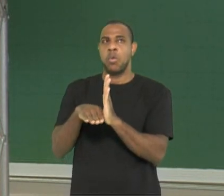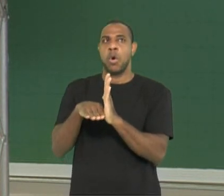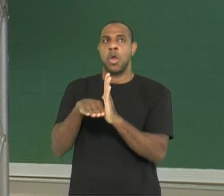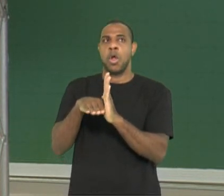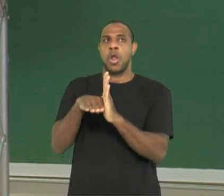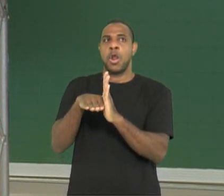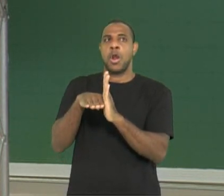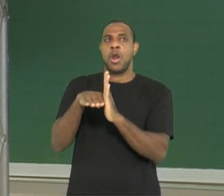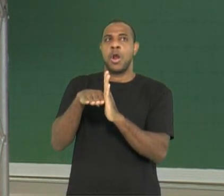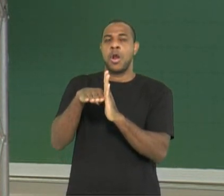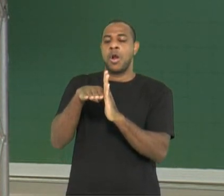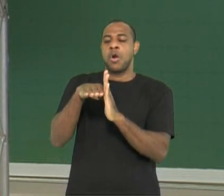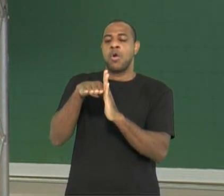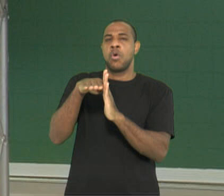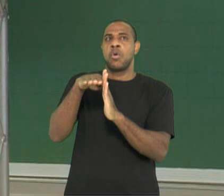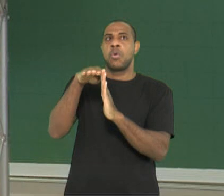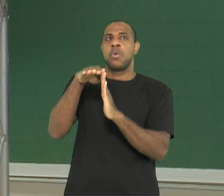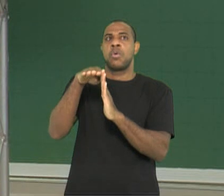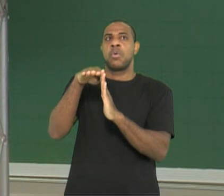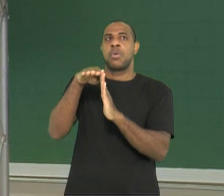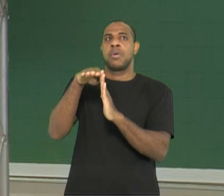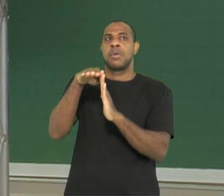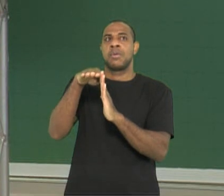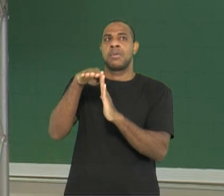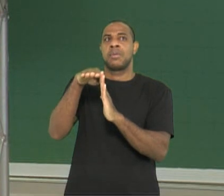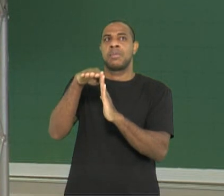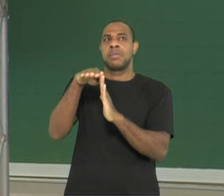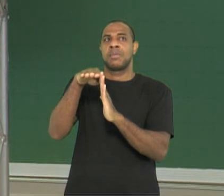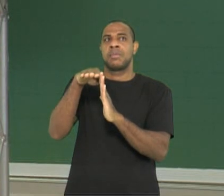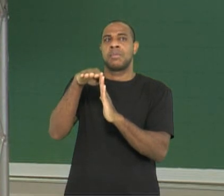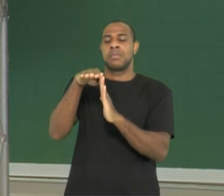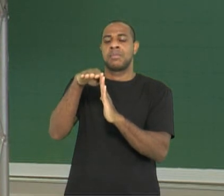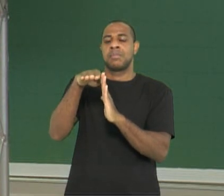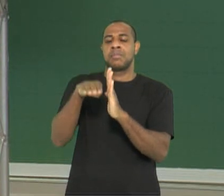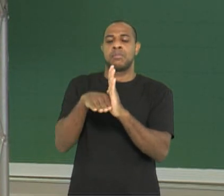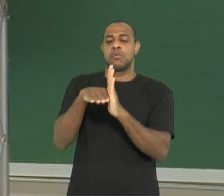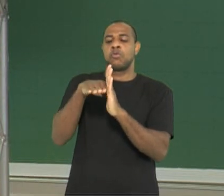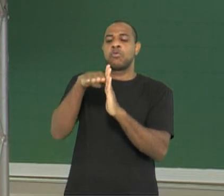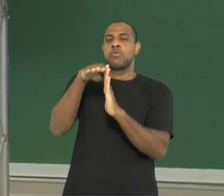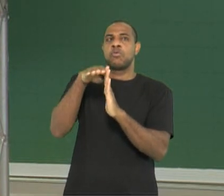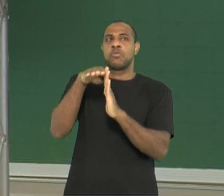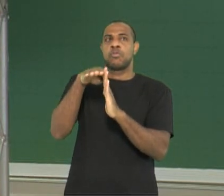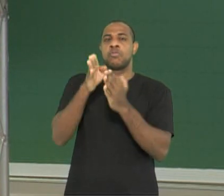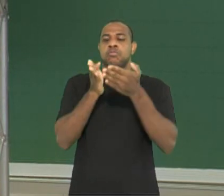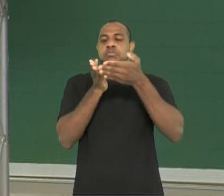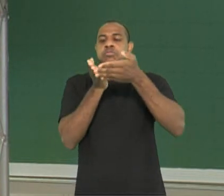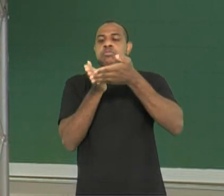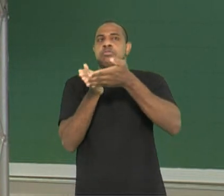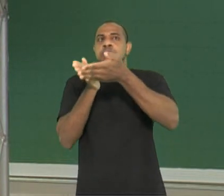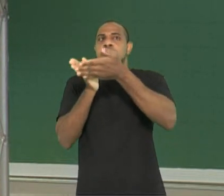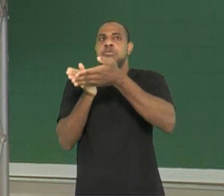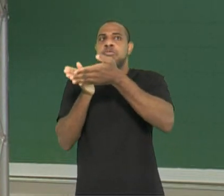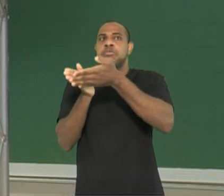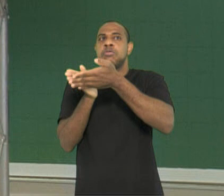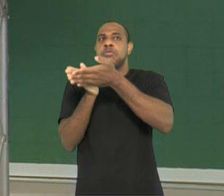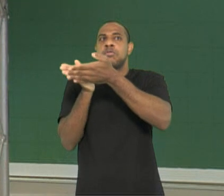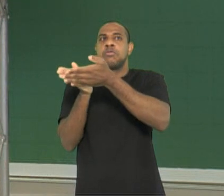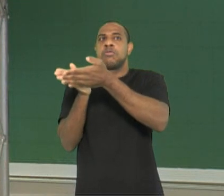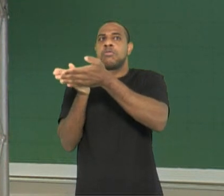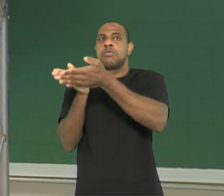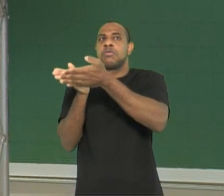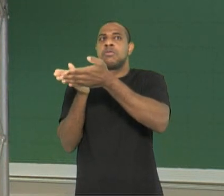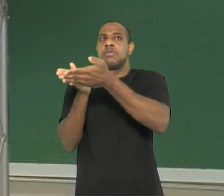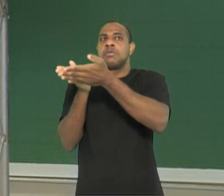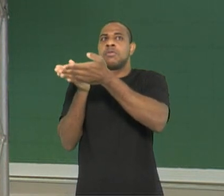essas válvulas, bombeada, para o interior da eclusa. E aí o que vai acontecer? A eclusa enche e